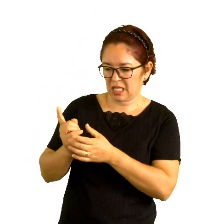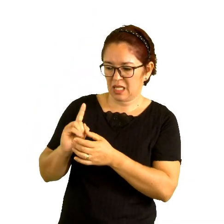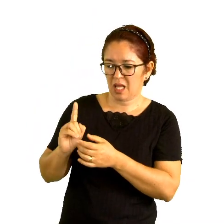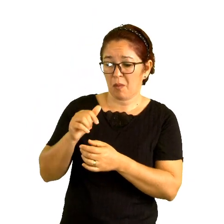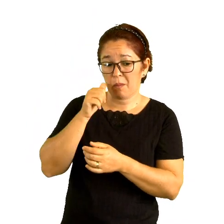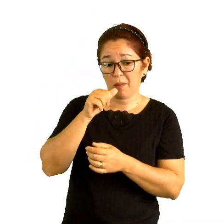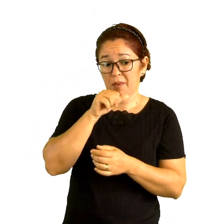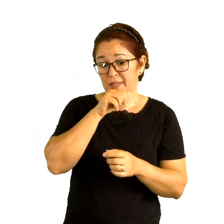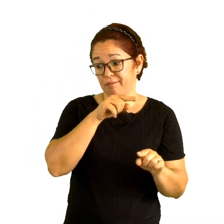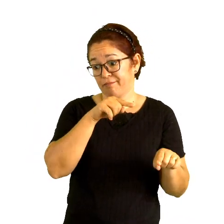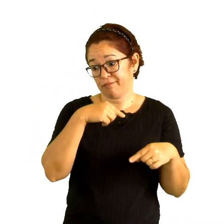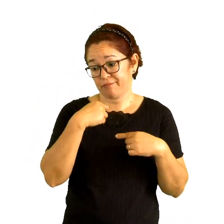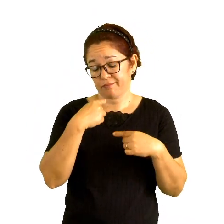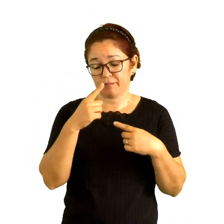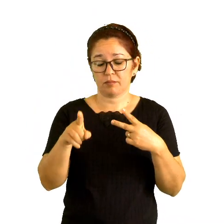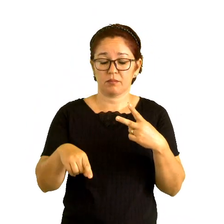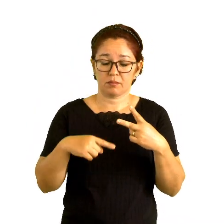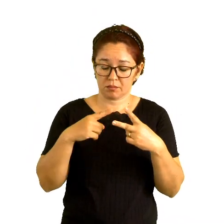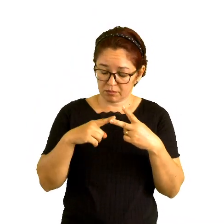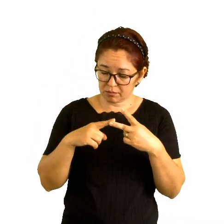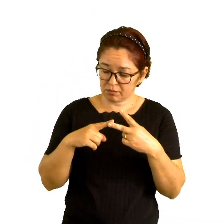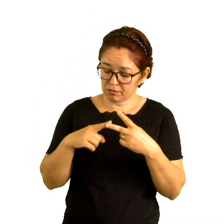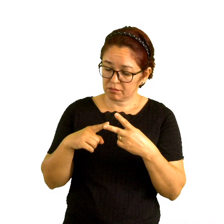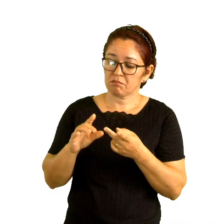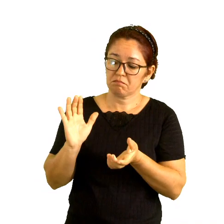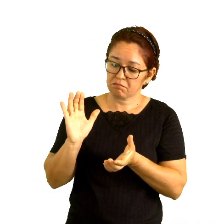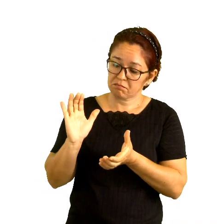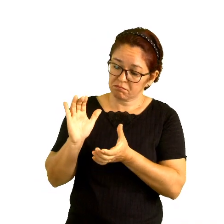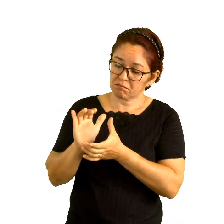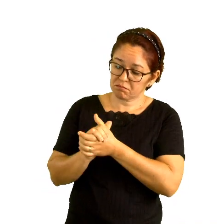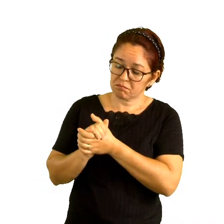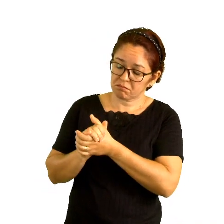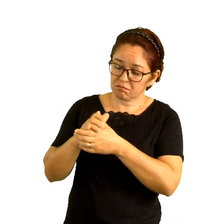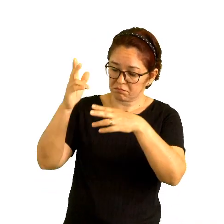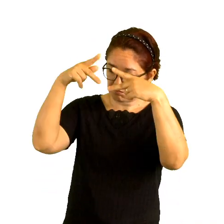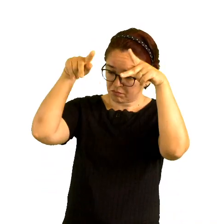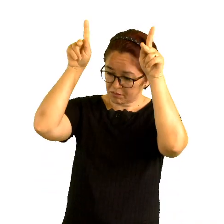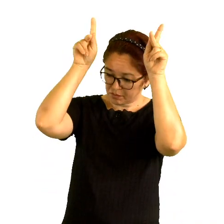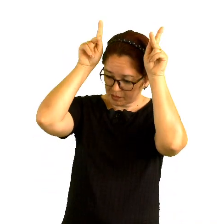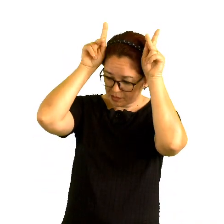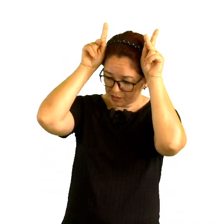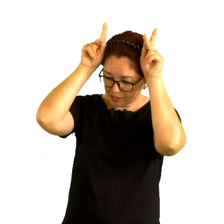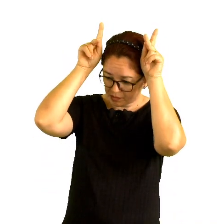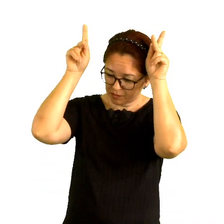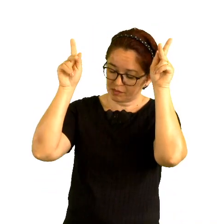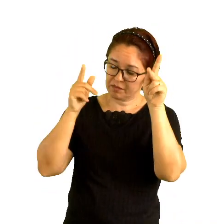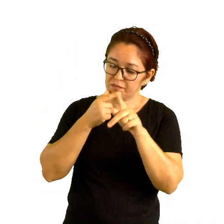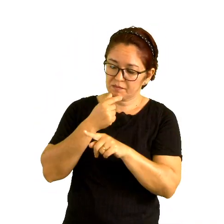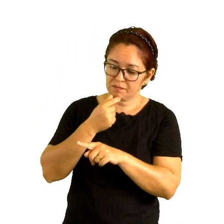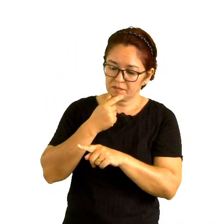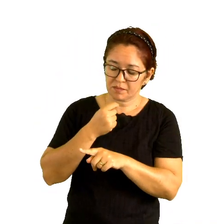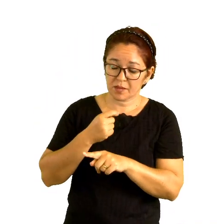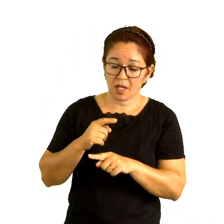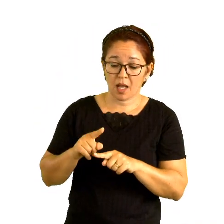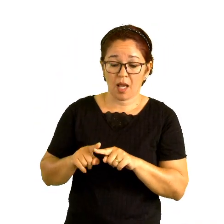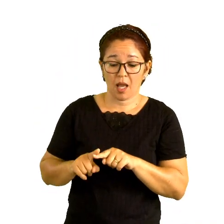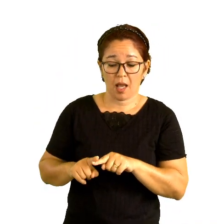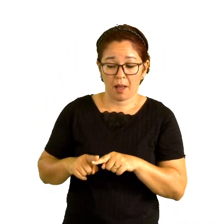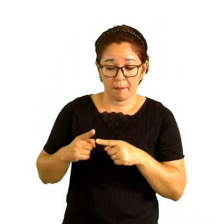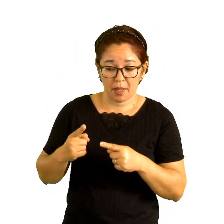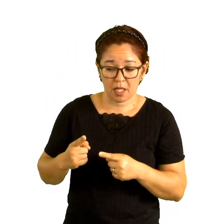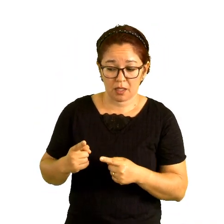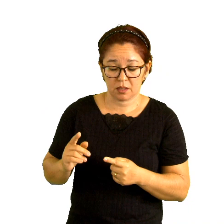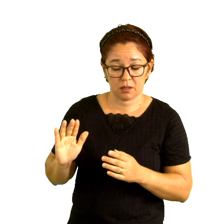Letra B, ela terminaria com o príncipe, mas com algumas condições. Letra